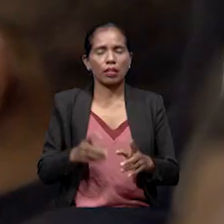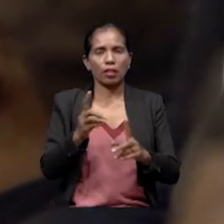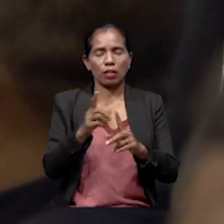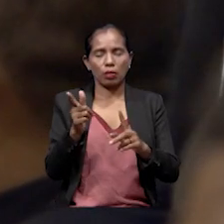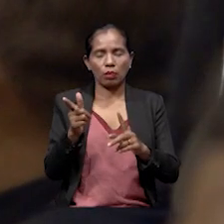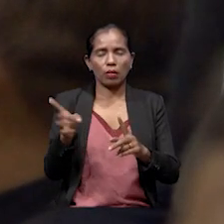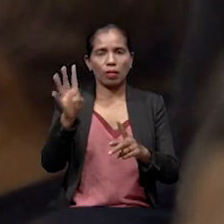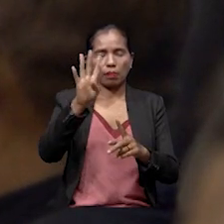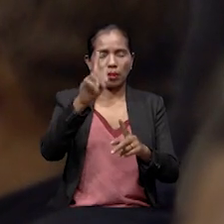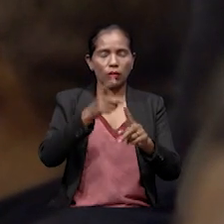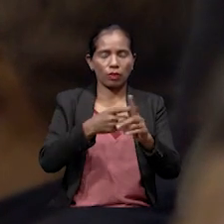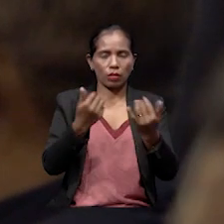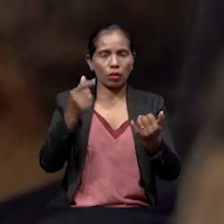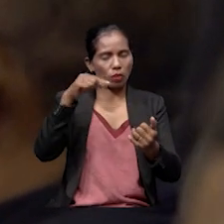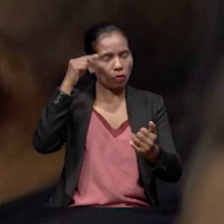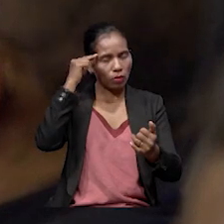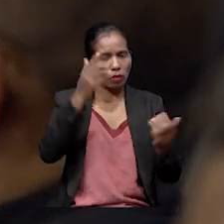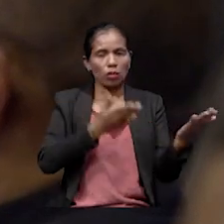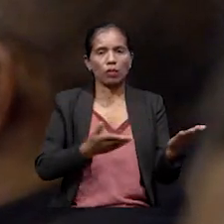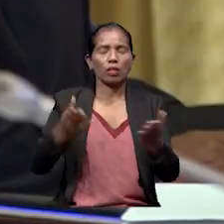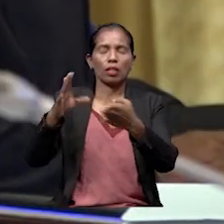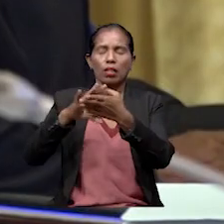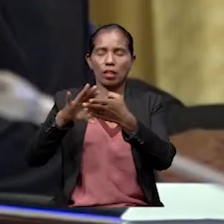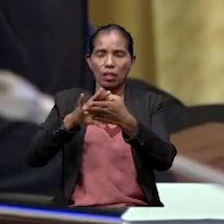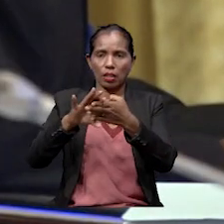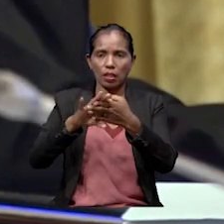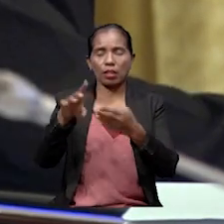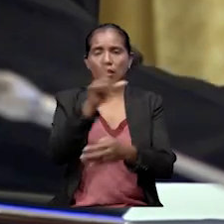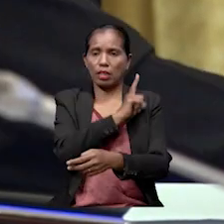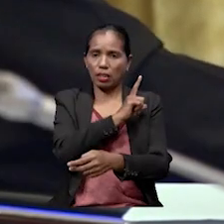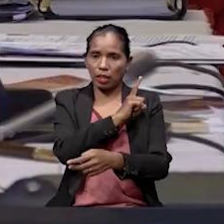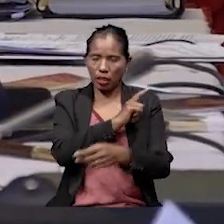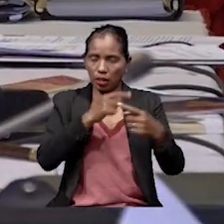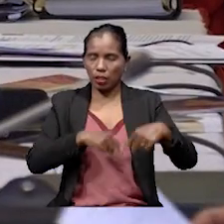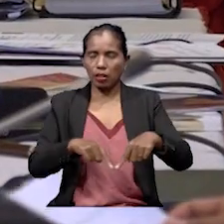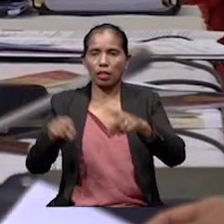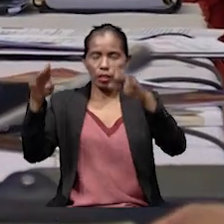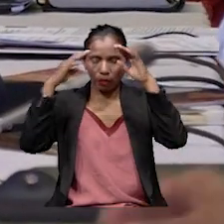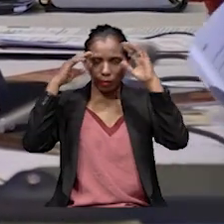Resin Hat Fulané, governo encaminha carta reforma Tenente General Leria Nantemur para